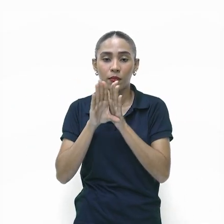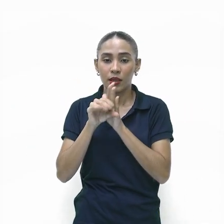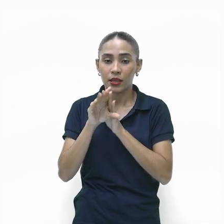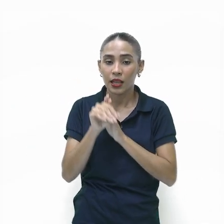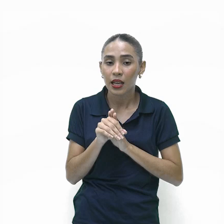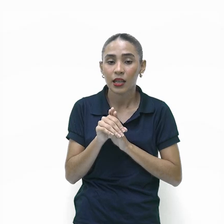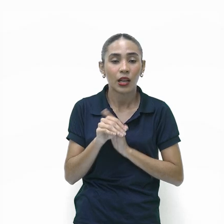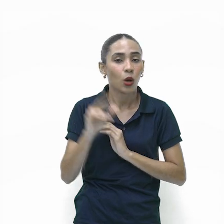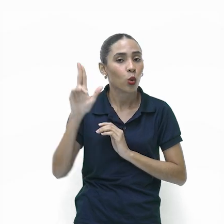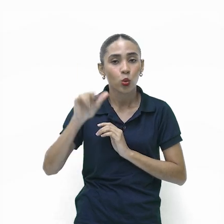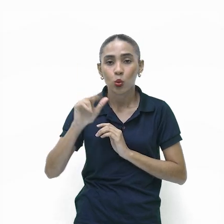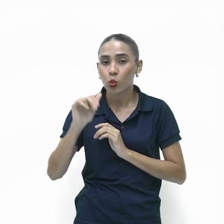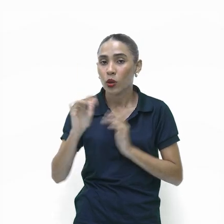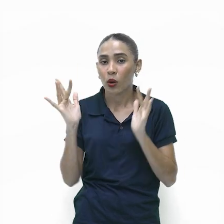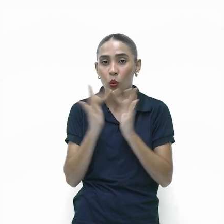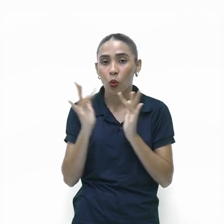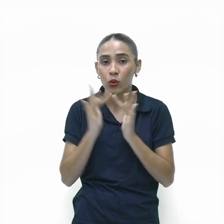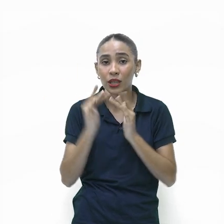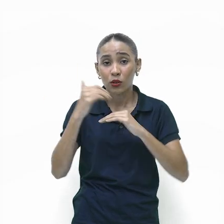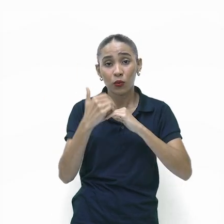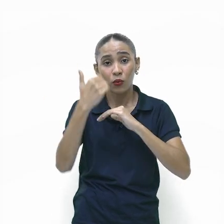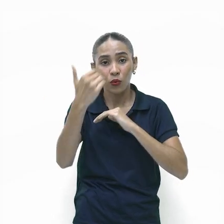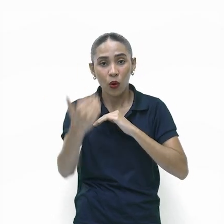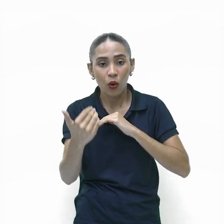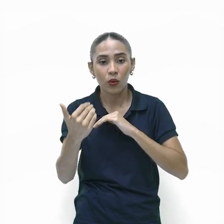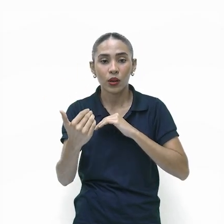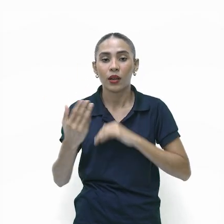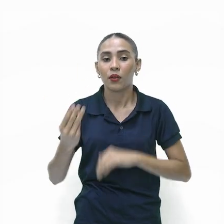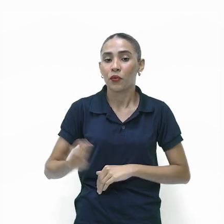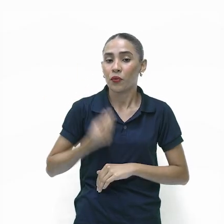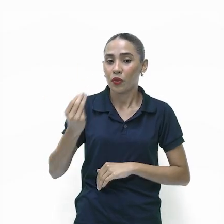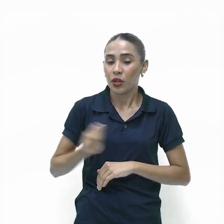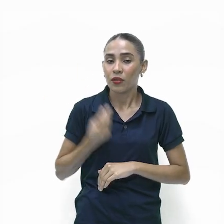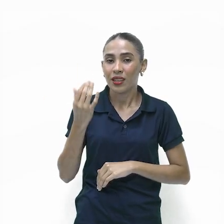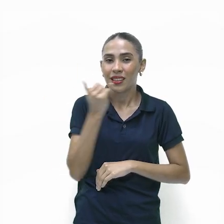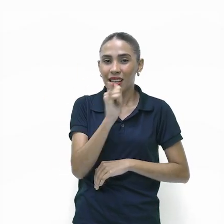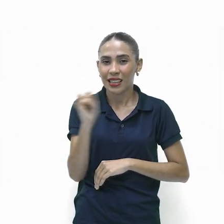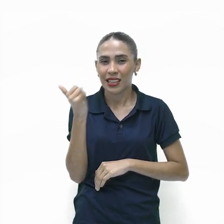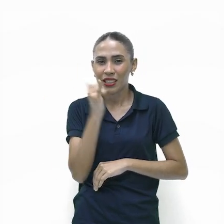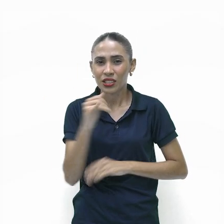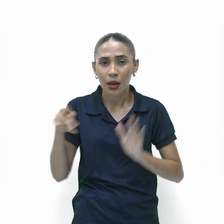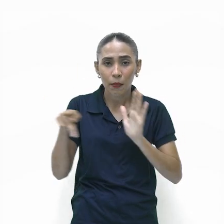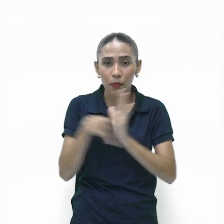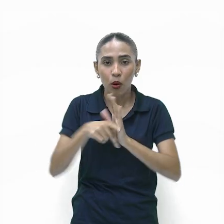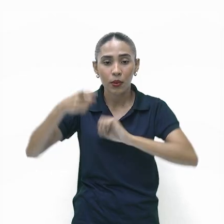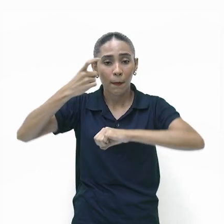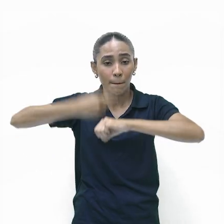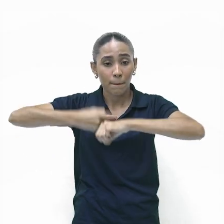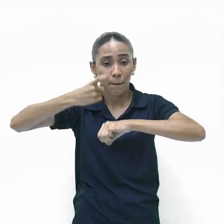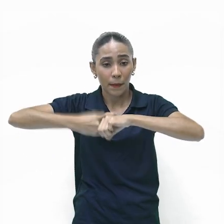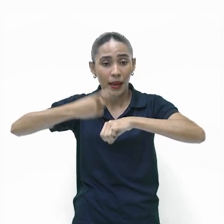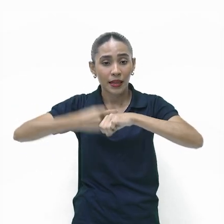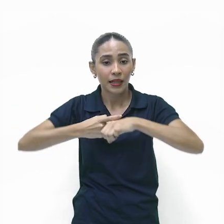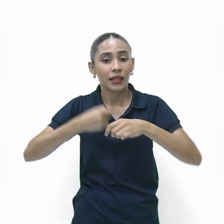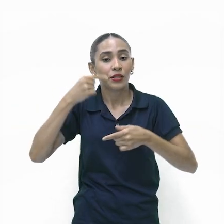desenvolvimento de bactérias que nunca viram a superfície da Terra. Vivem na energia das rochas